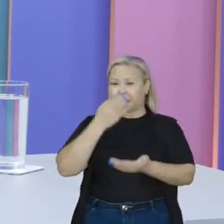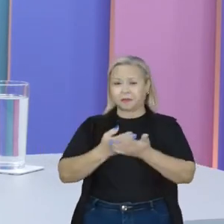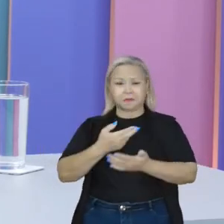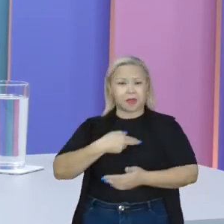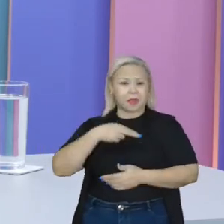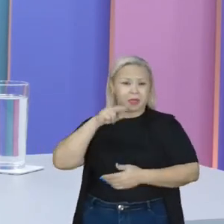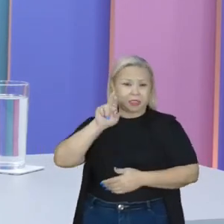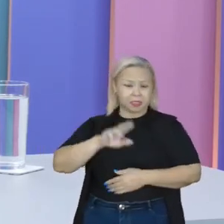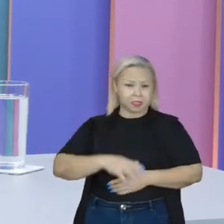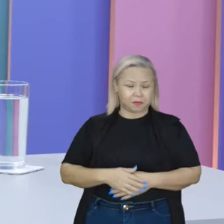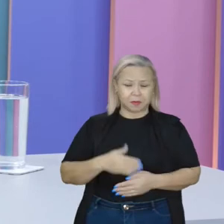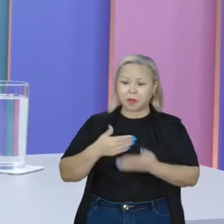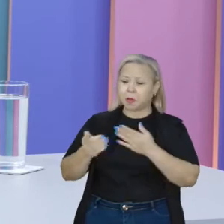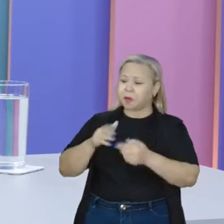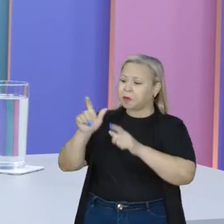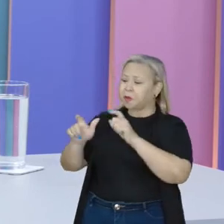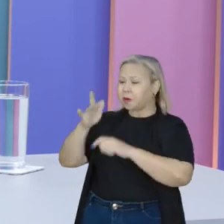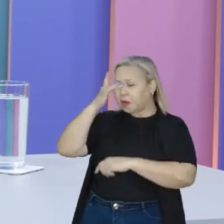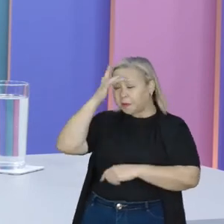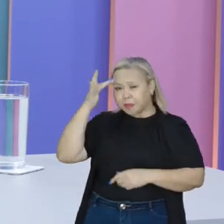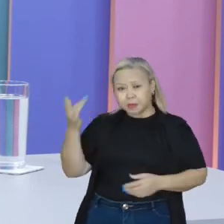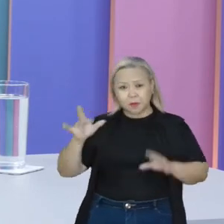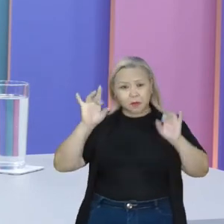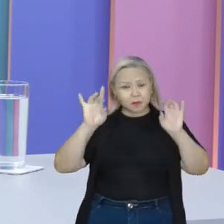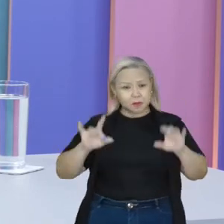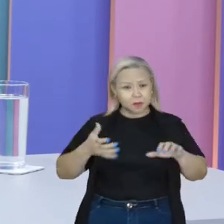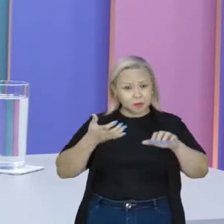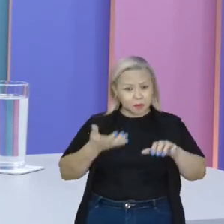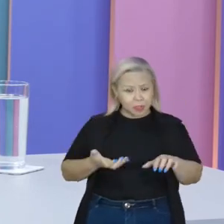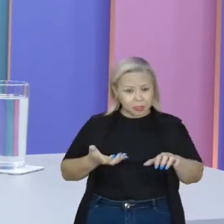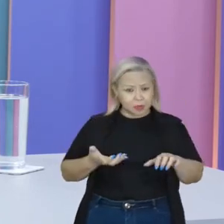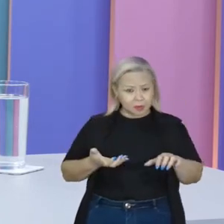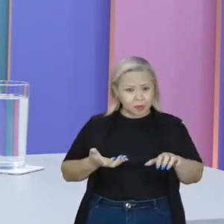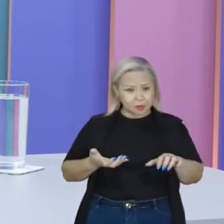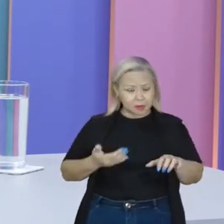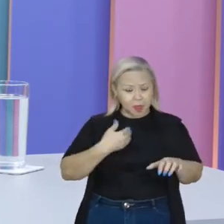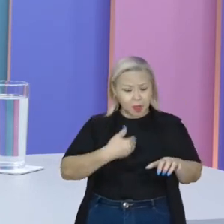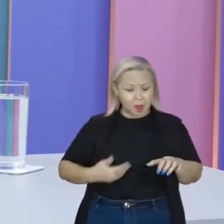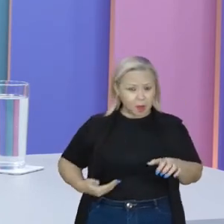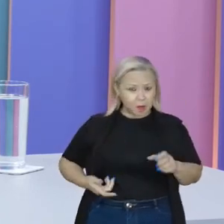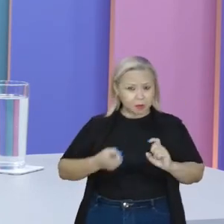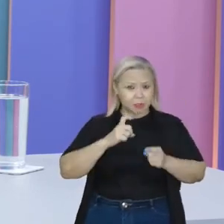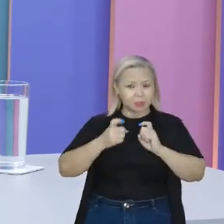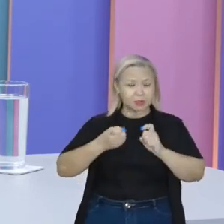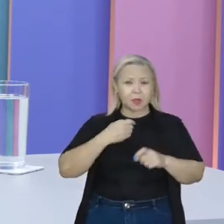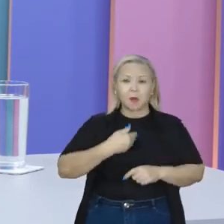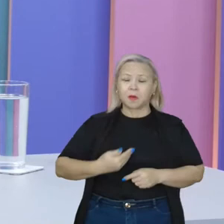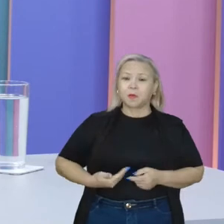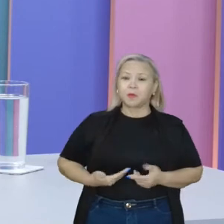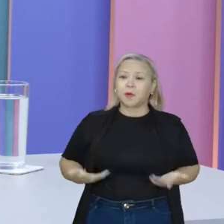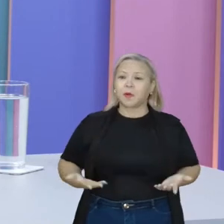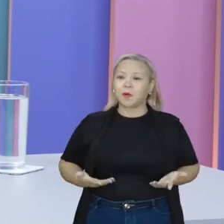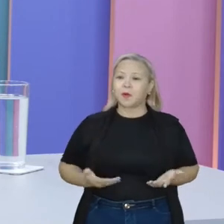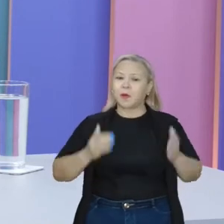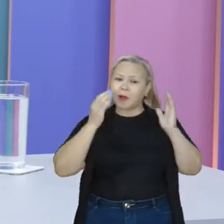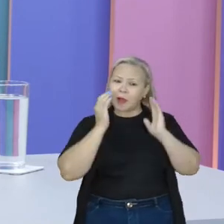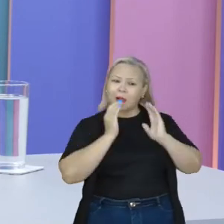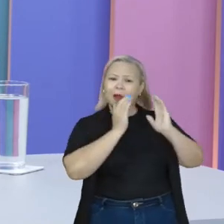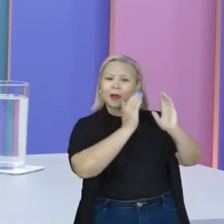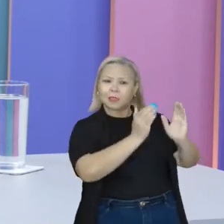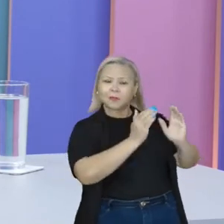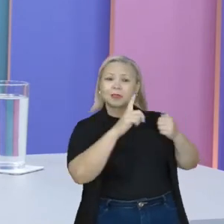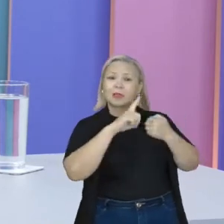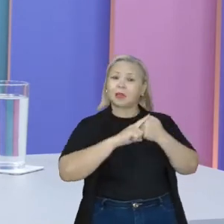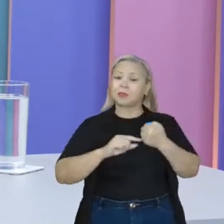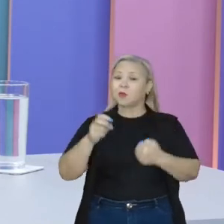cidadão, né, especialmente quem está ali no Congresso Nacional e gestores públicos, né, se respeitasse o artigo